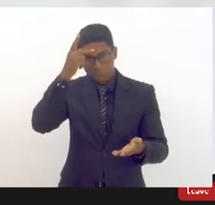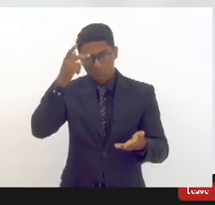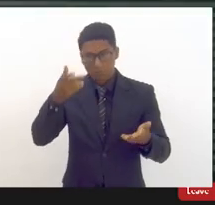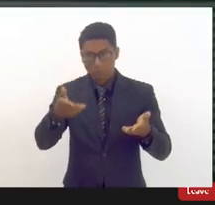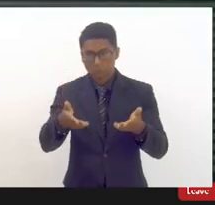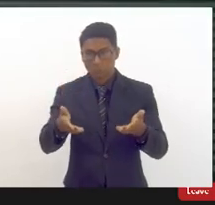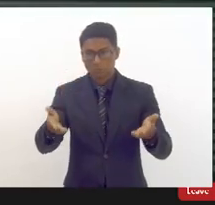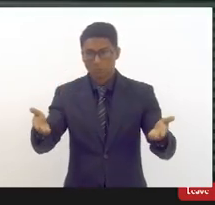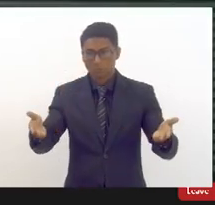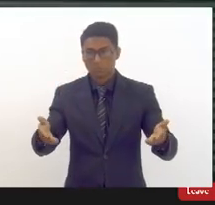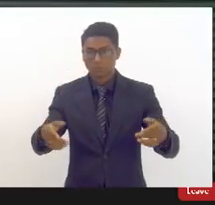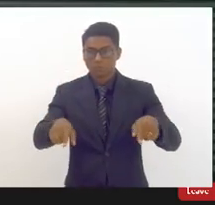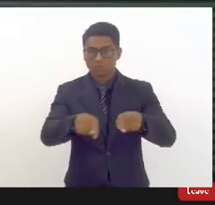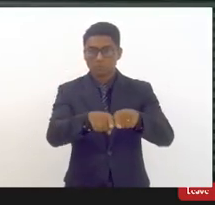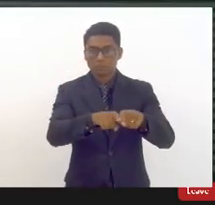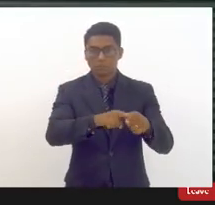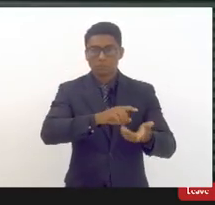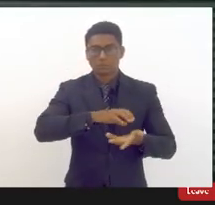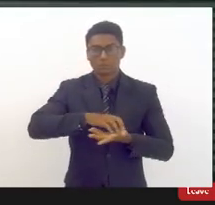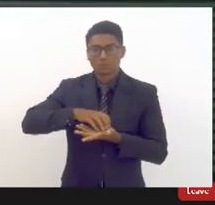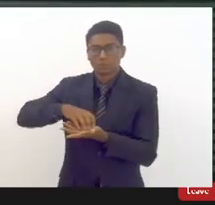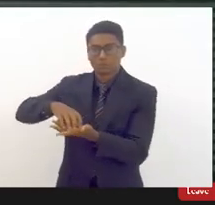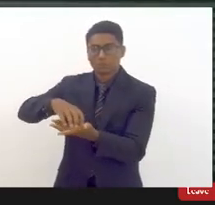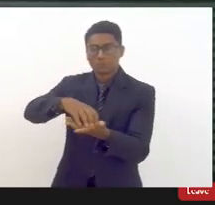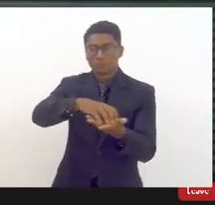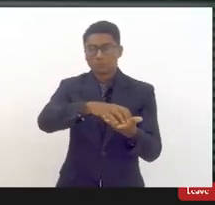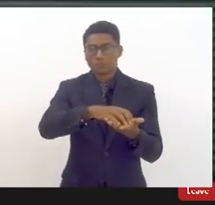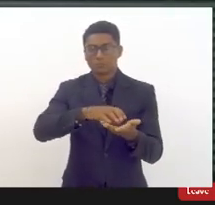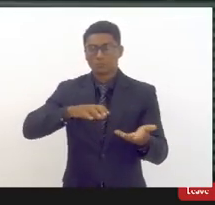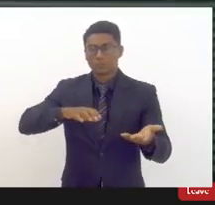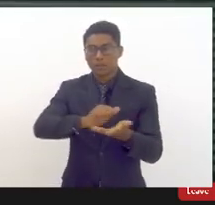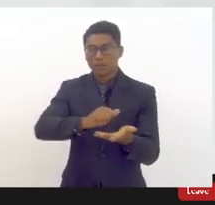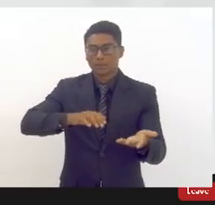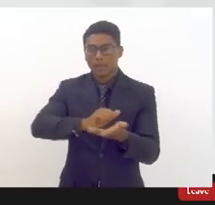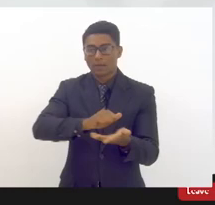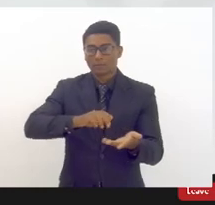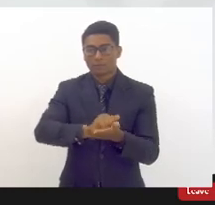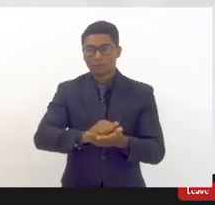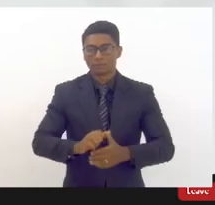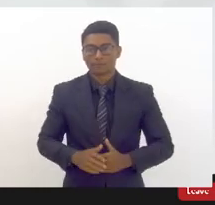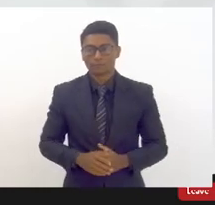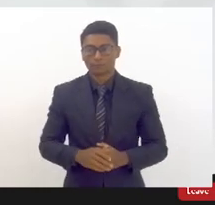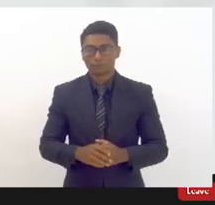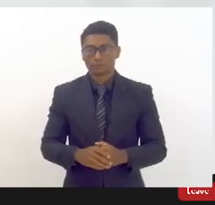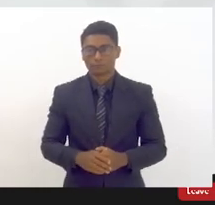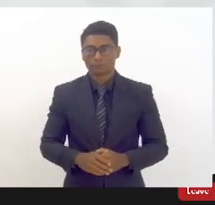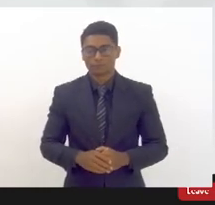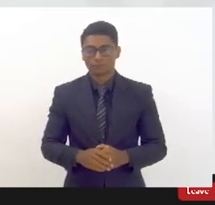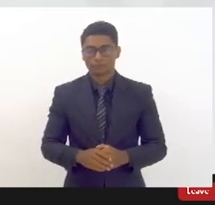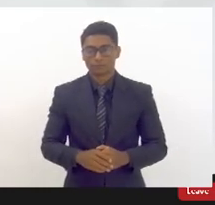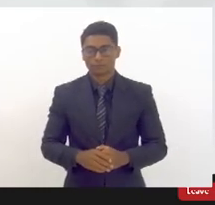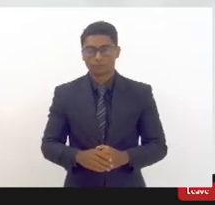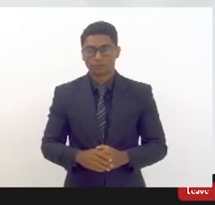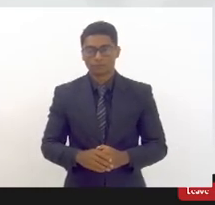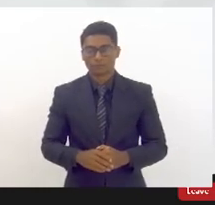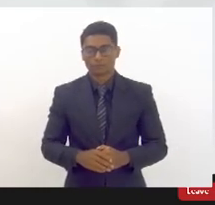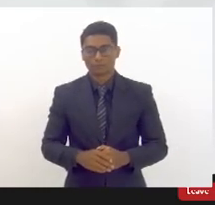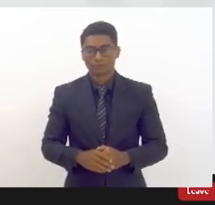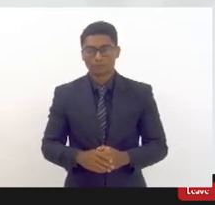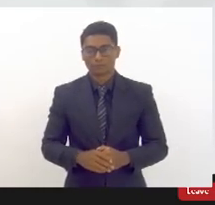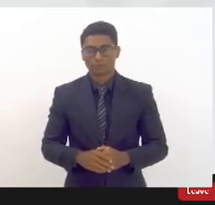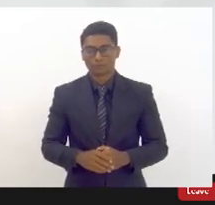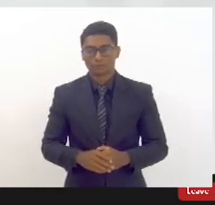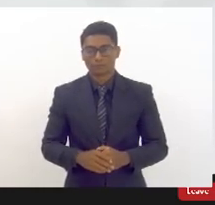para os terminais cadastrados na solução do SMS de emergência, a partir da mesma forma que acontece hoje.